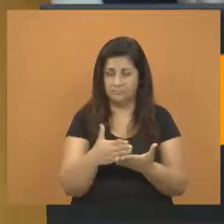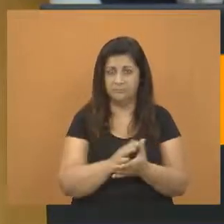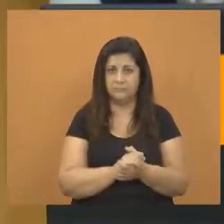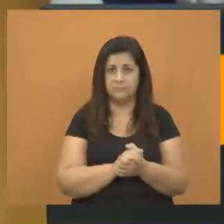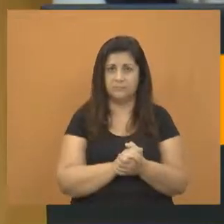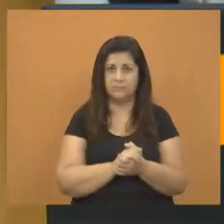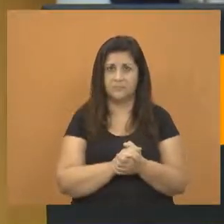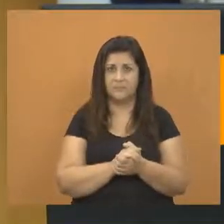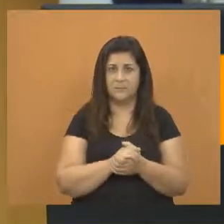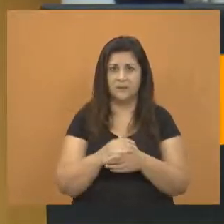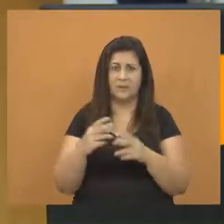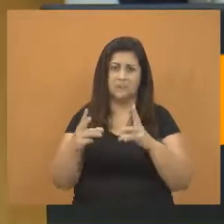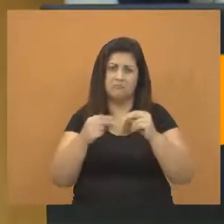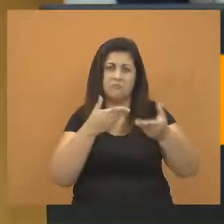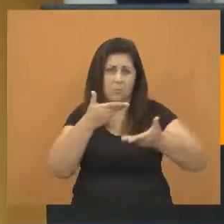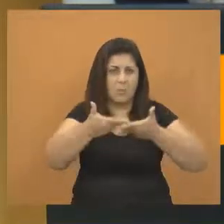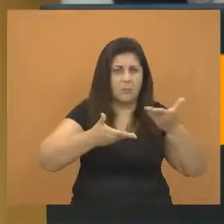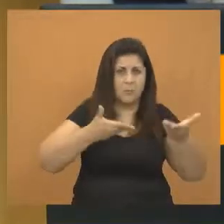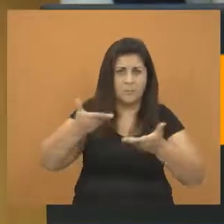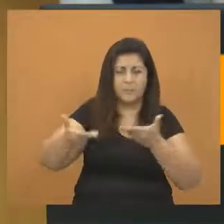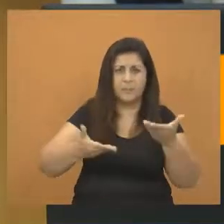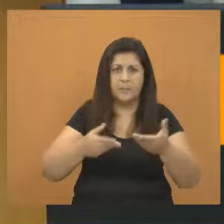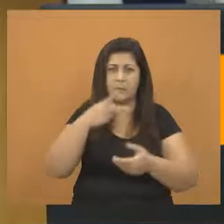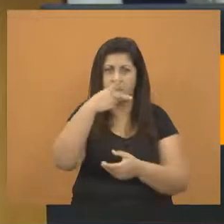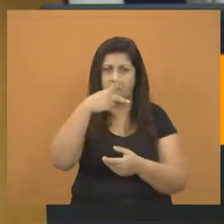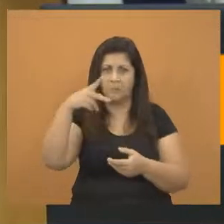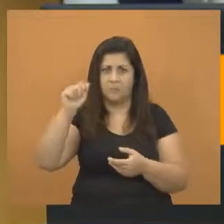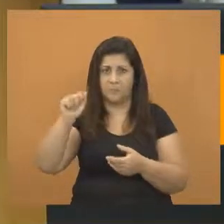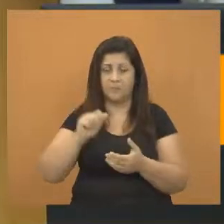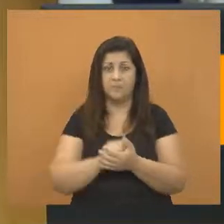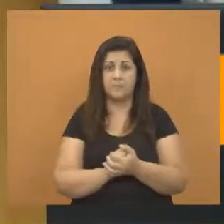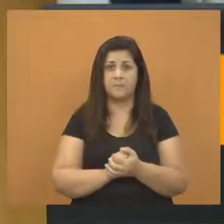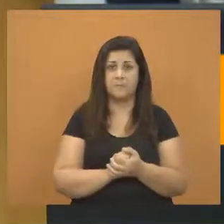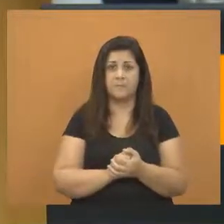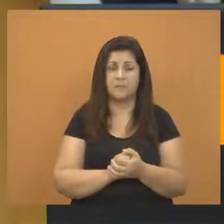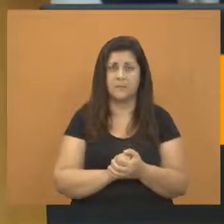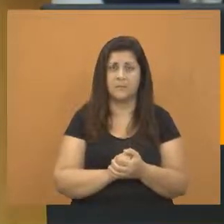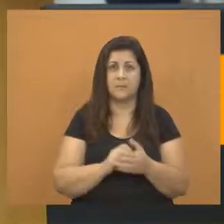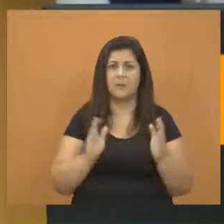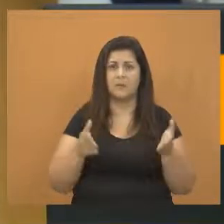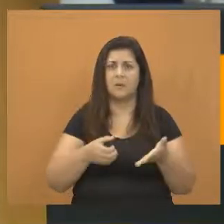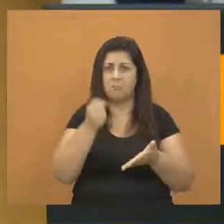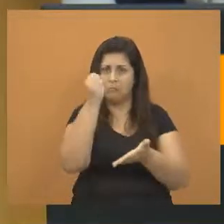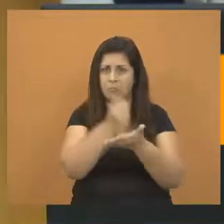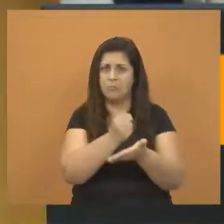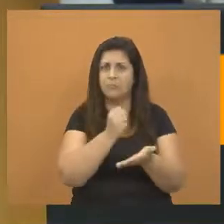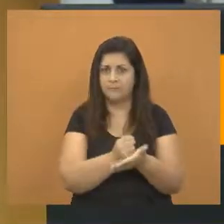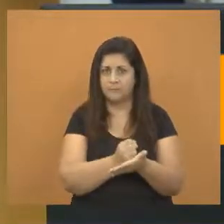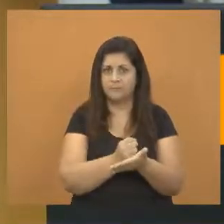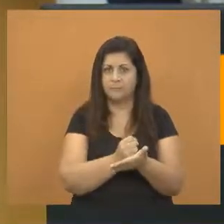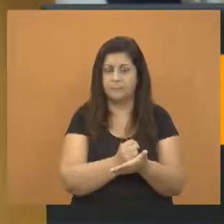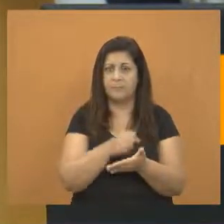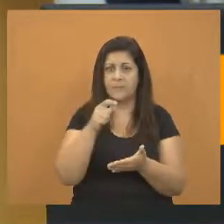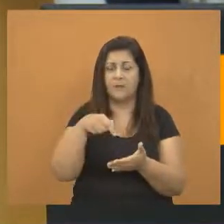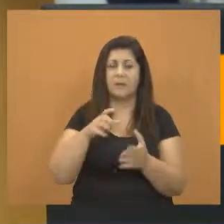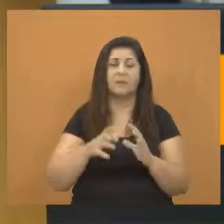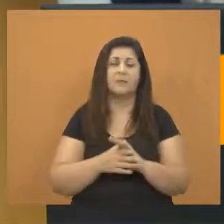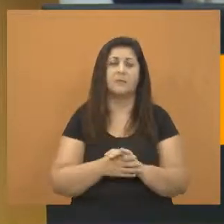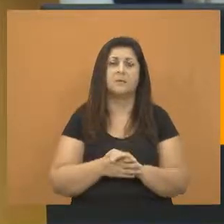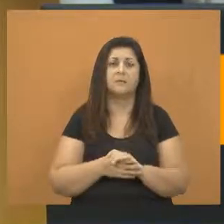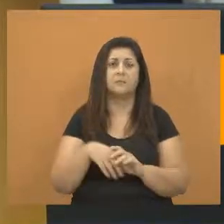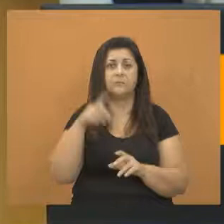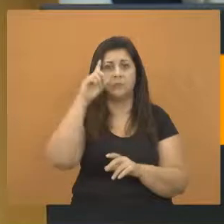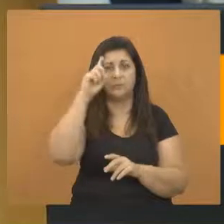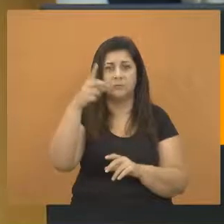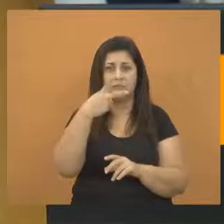a discussão do plano plurianual, que ele foi protocolado e recebido, registrado aqui na Câmara Municipal, dia